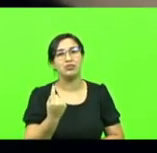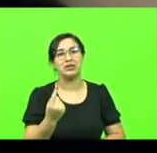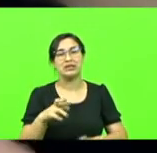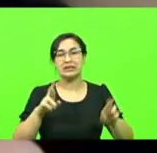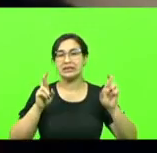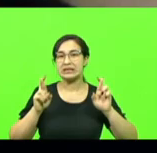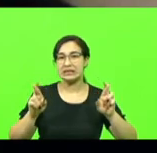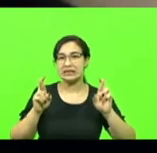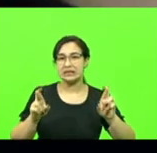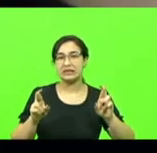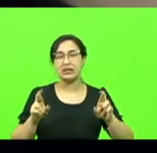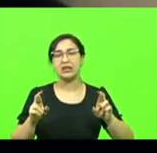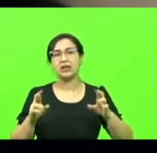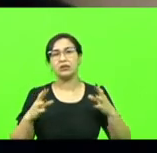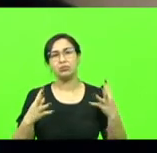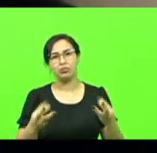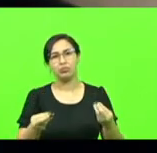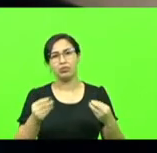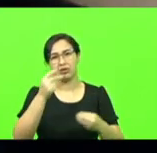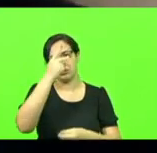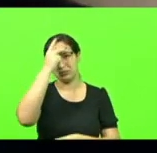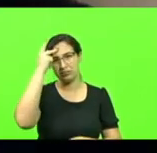de muita gente.